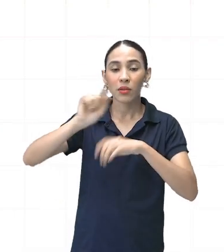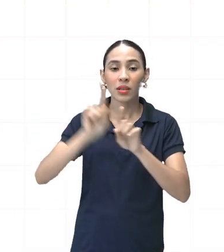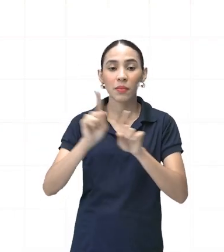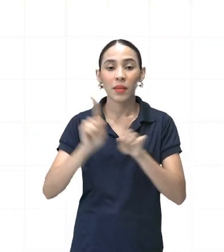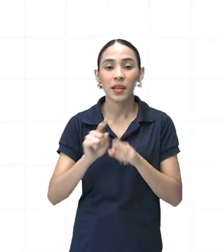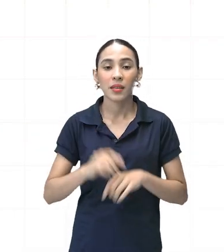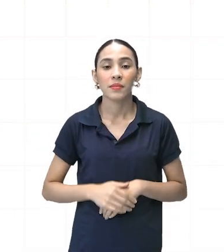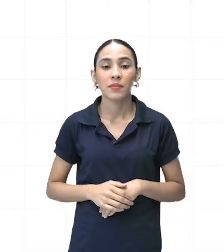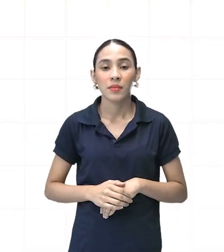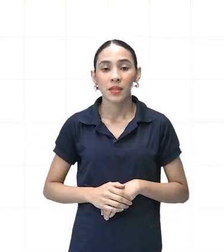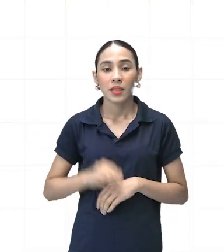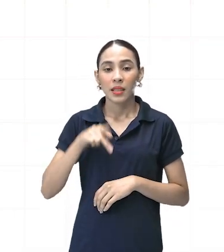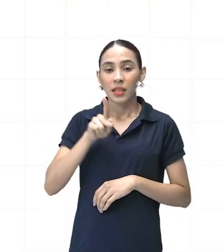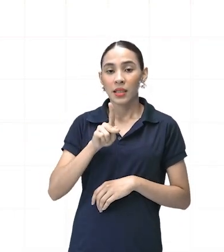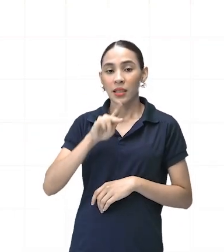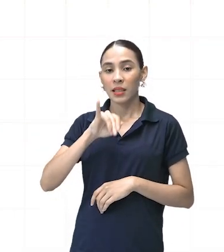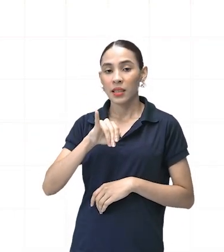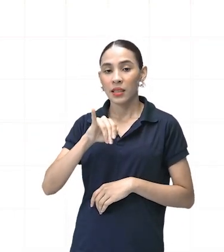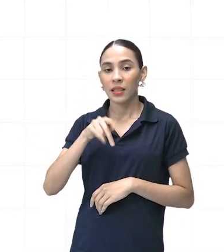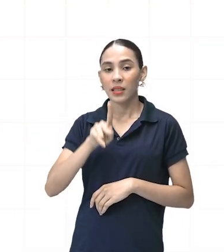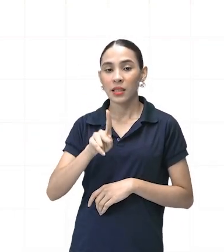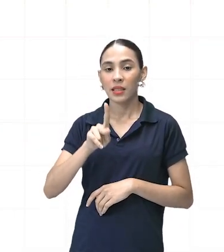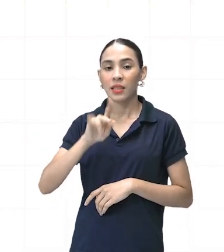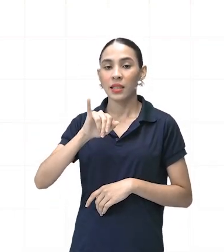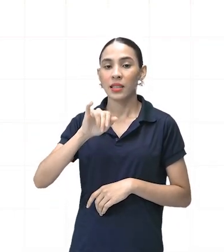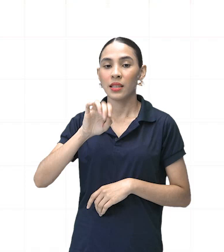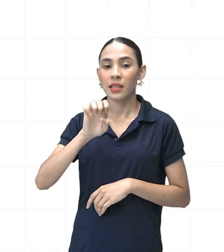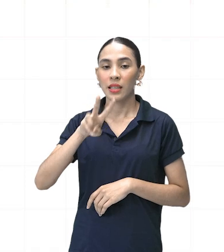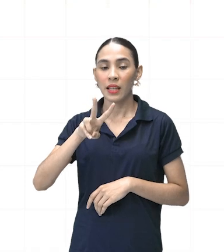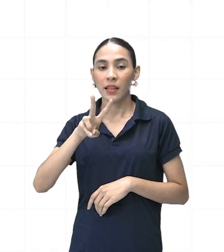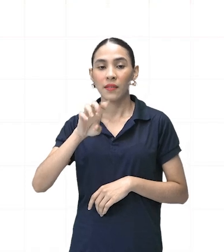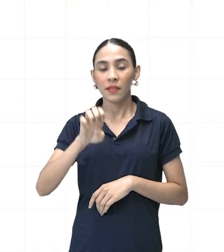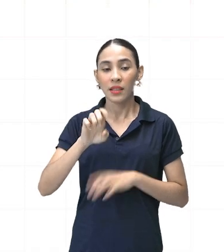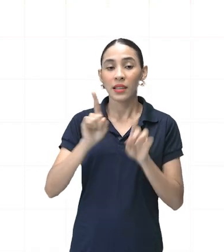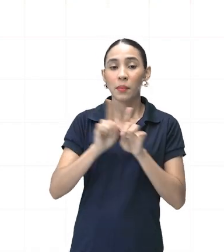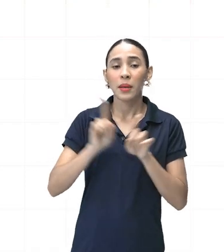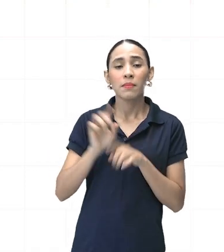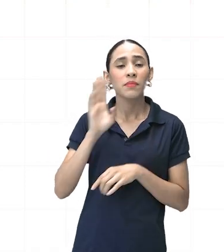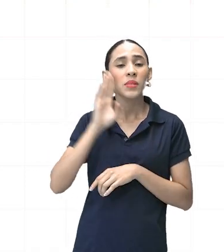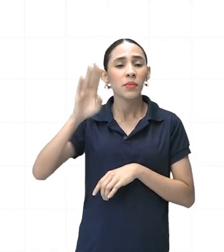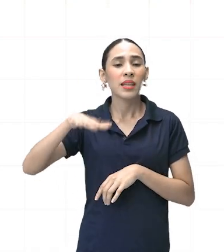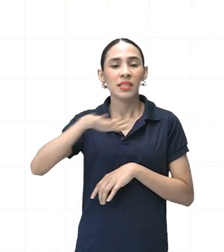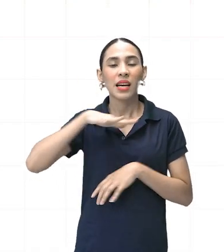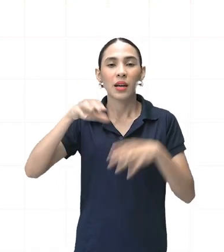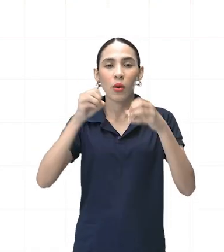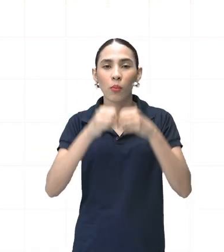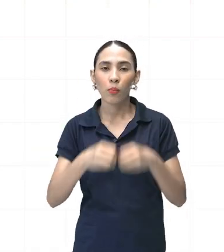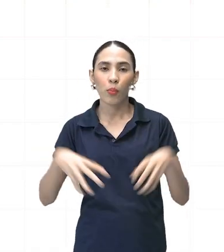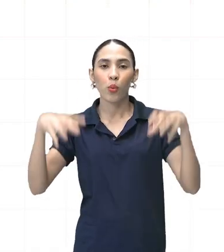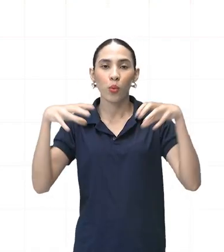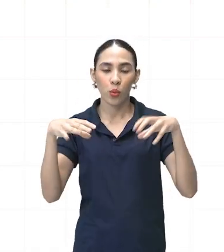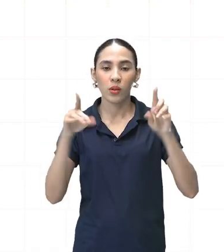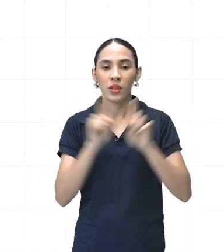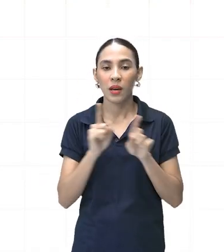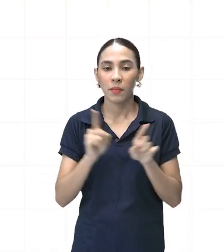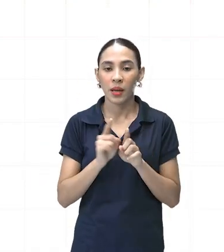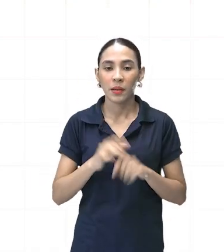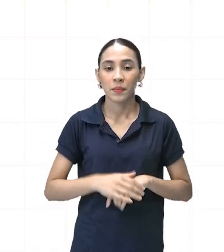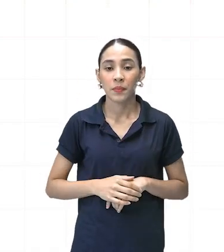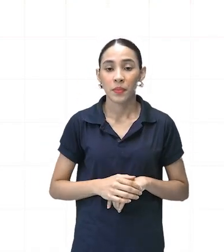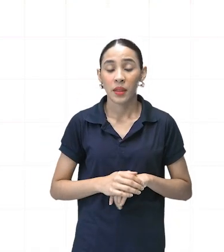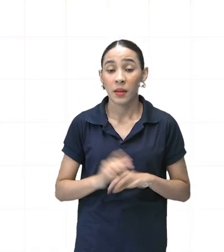gente, Kiev, tá? Que vai ser aí uma das principais áreas bombardeadas também,